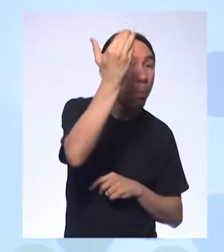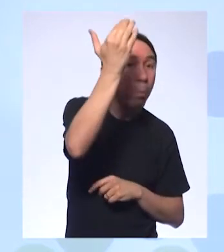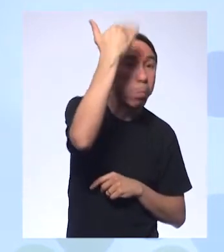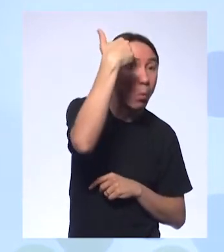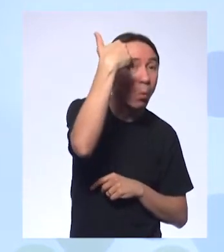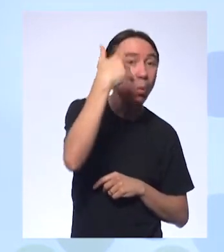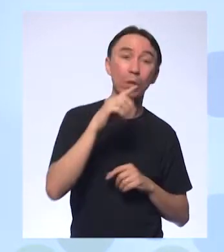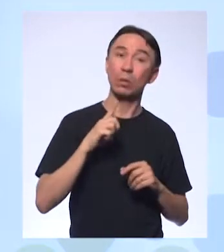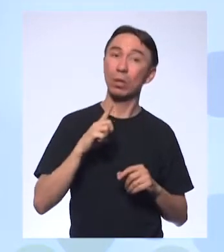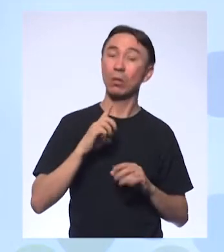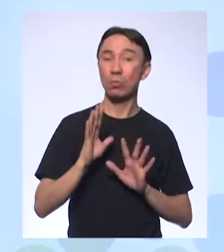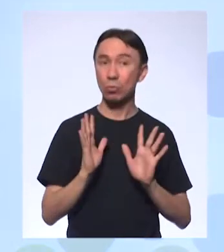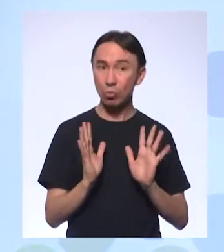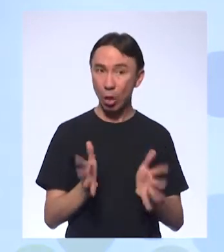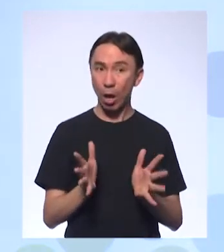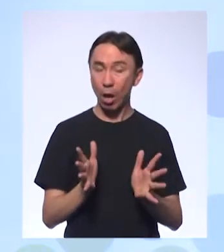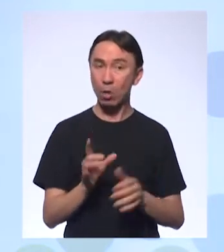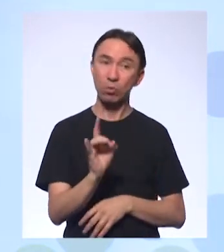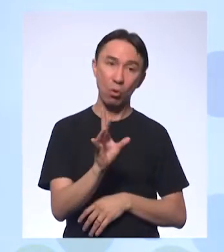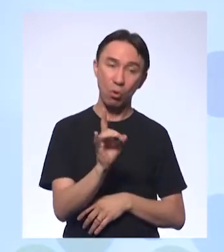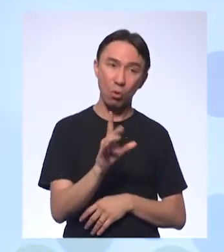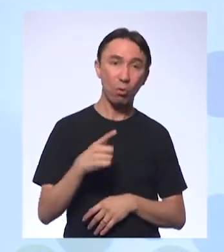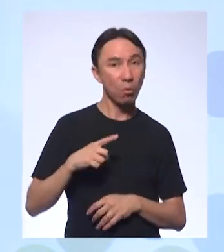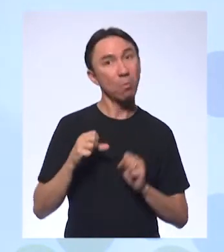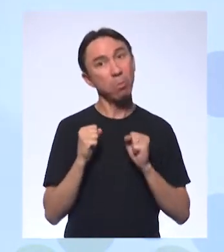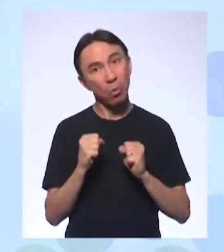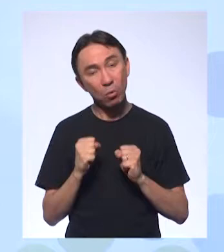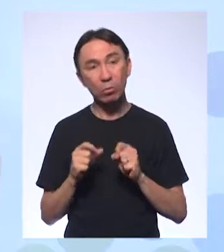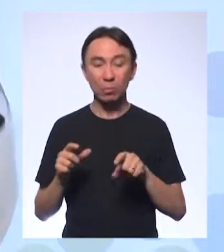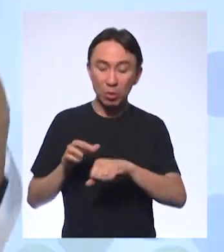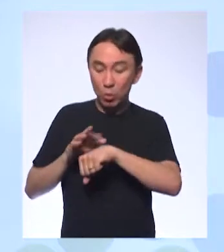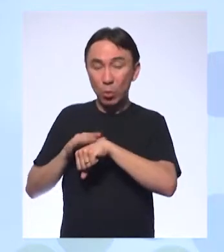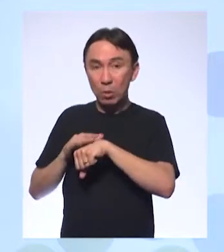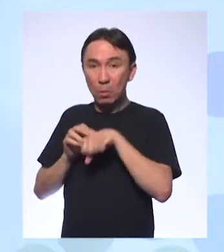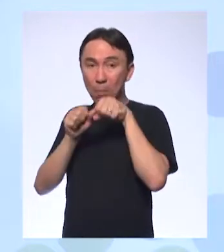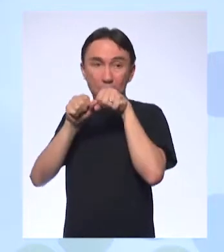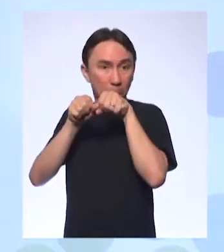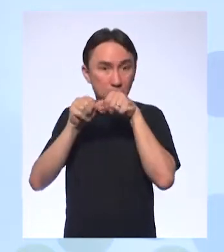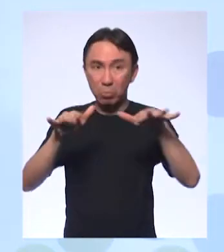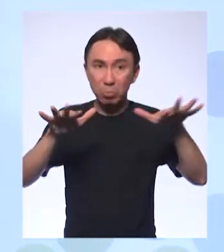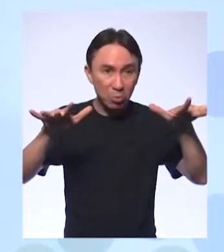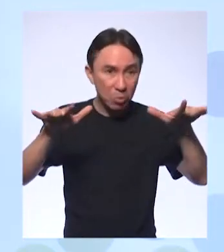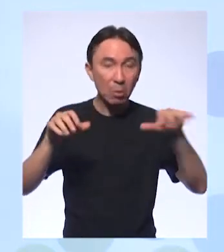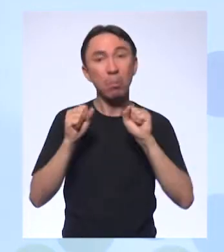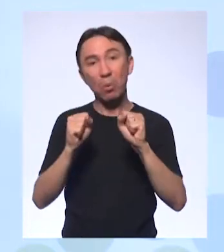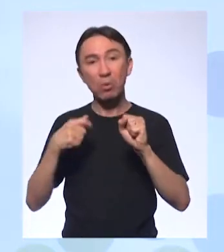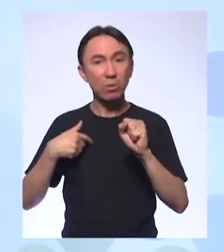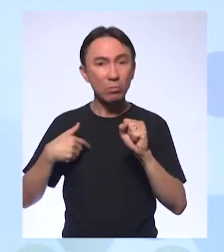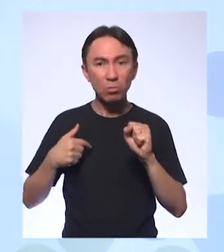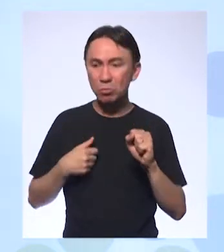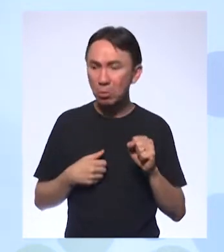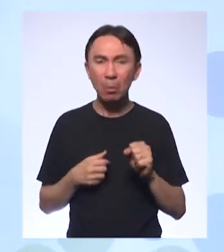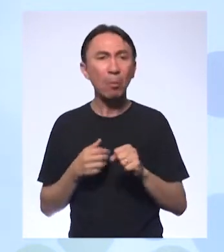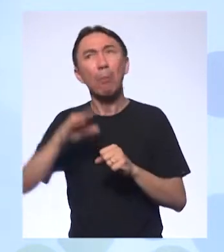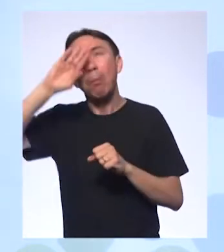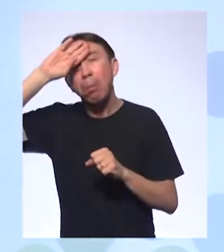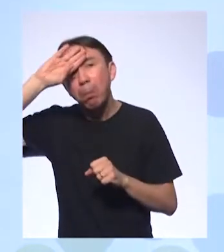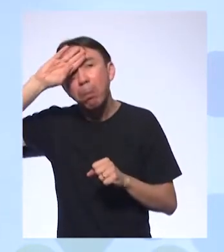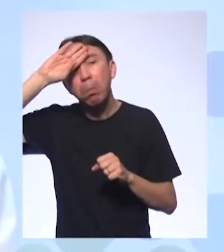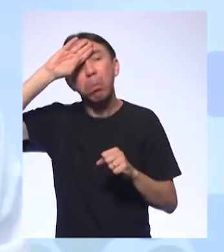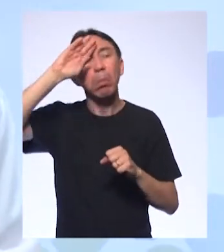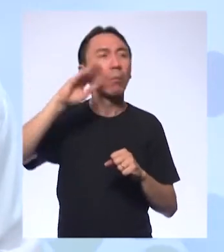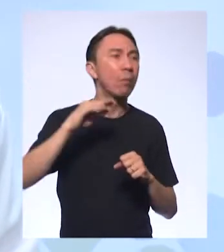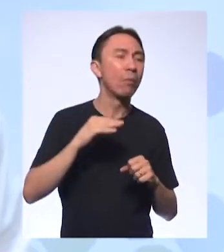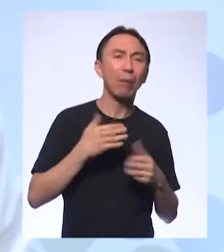eu posso estar transmitindo a doença e posso não estar com nenhum sintoma. Olha como isso é grave.